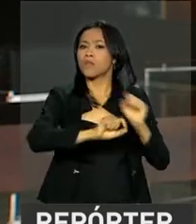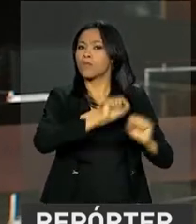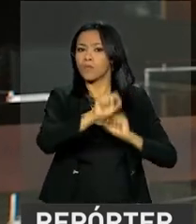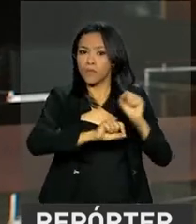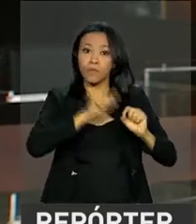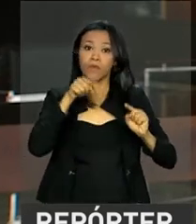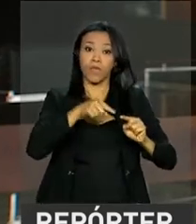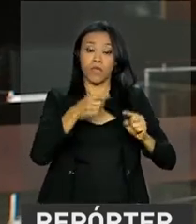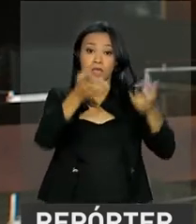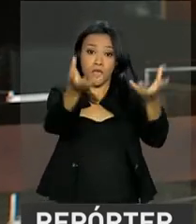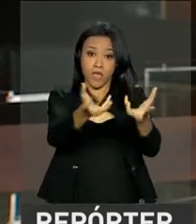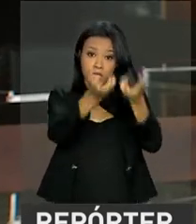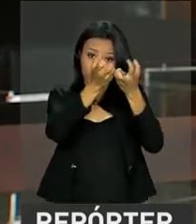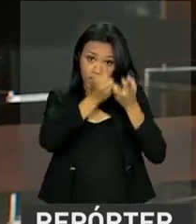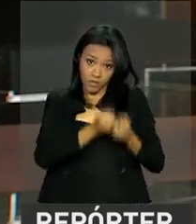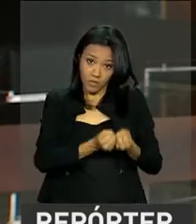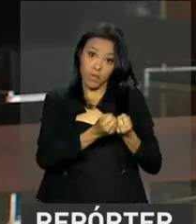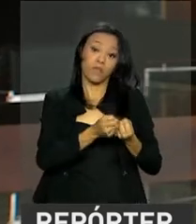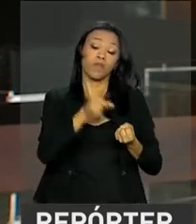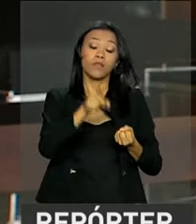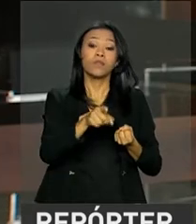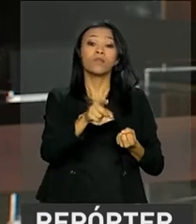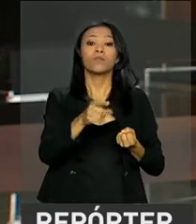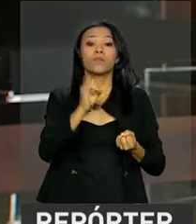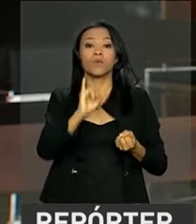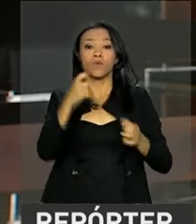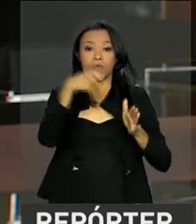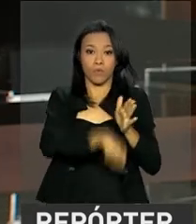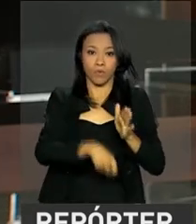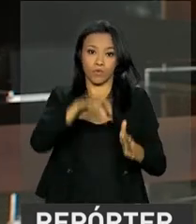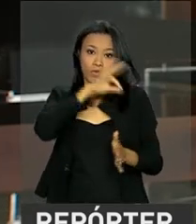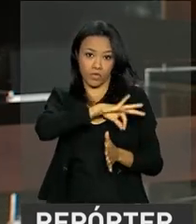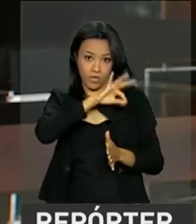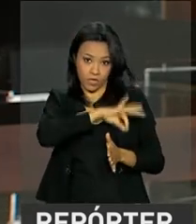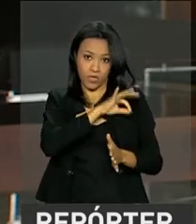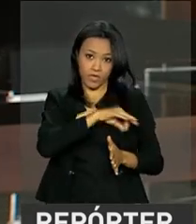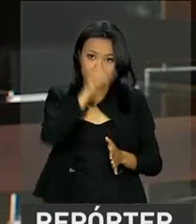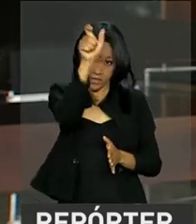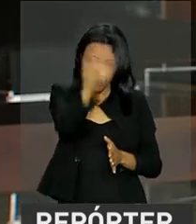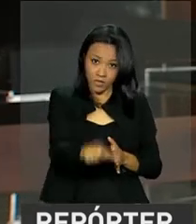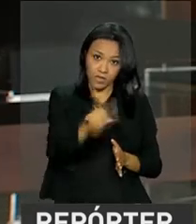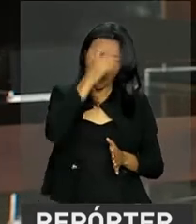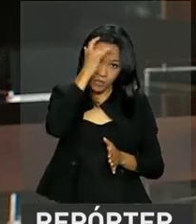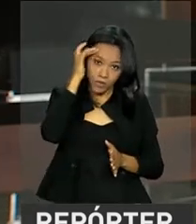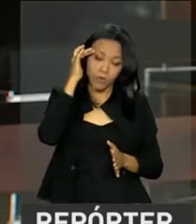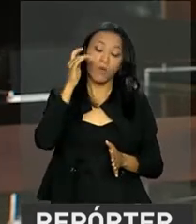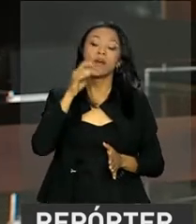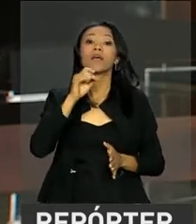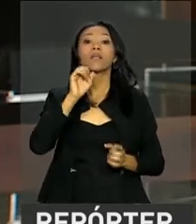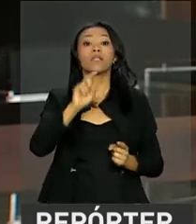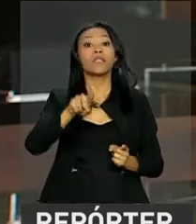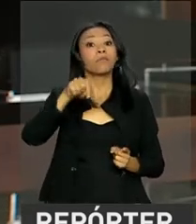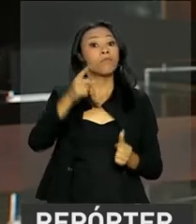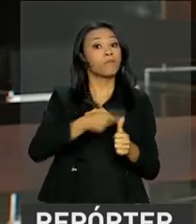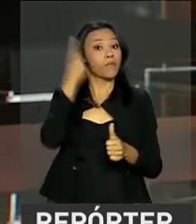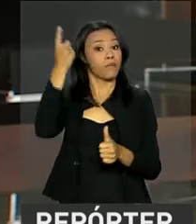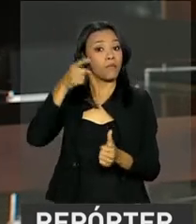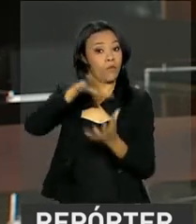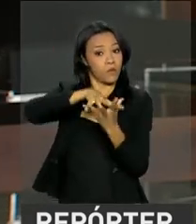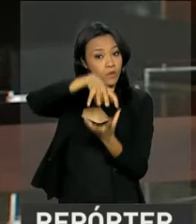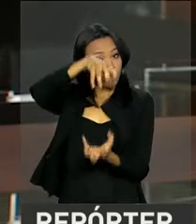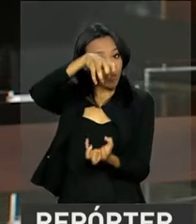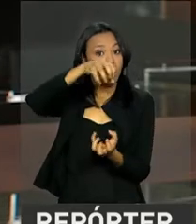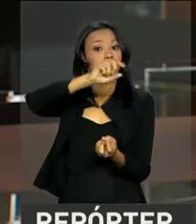no recebimento da restituição do imposto de renda à pessoa física, a prioridade será depois dos idosos para